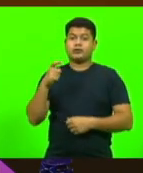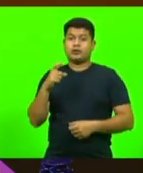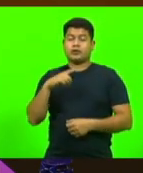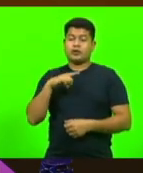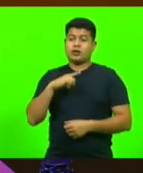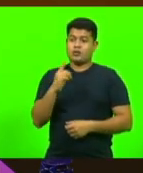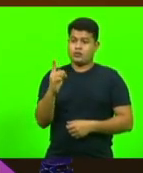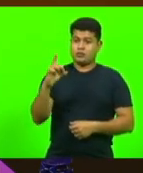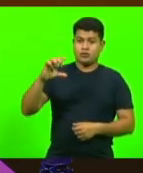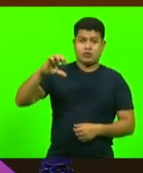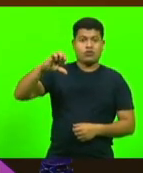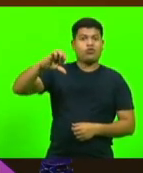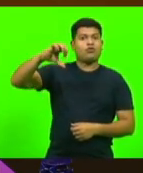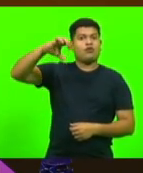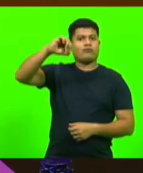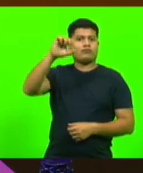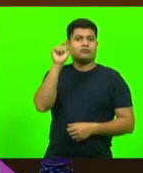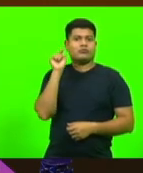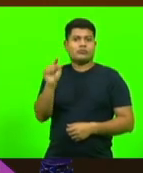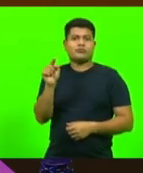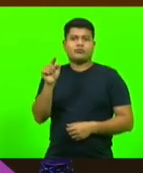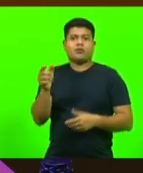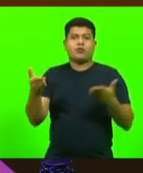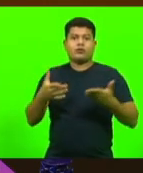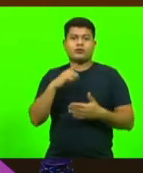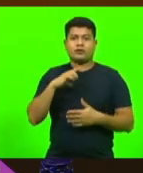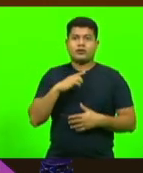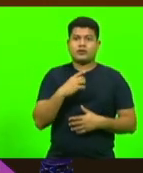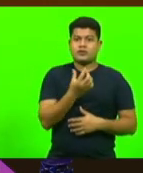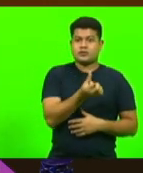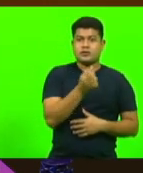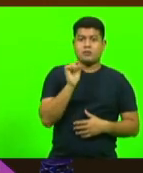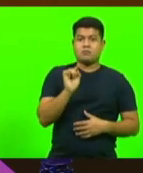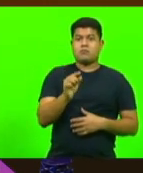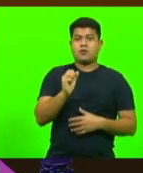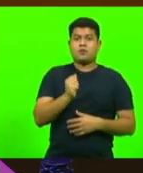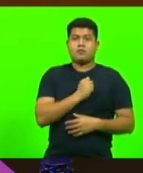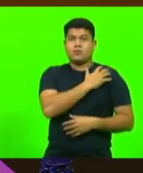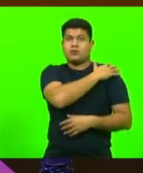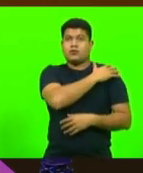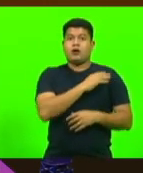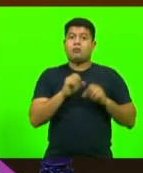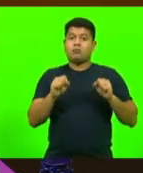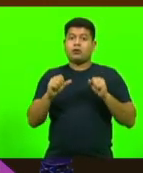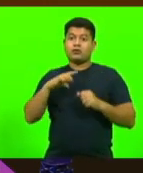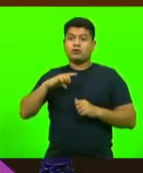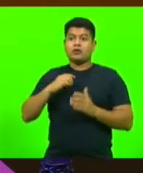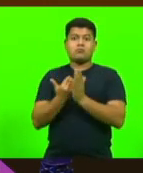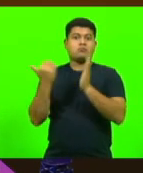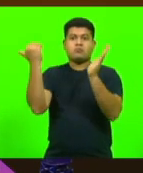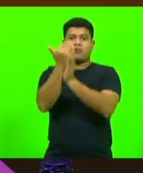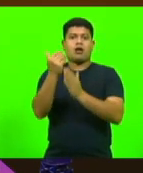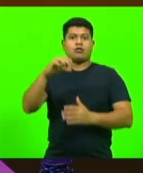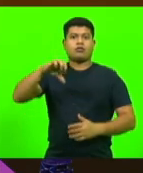mil cargos federais hoje nós temos seis mil militares né pode ter 90 mil militares